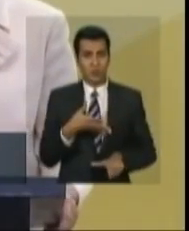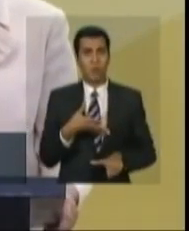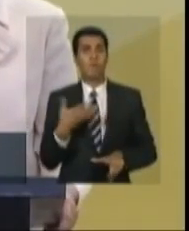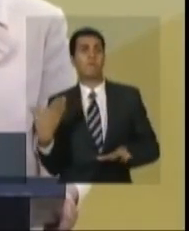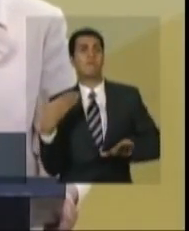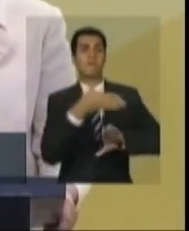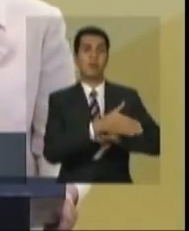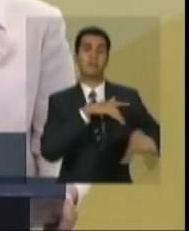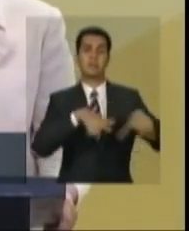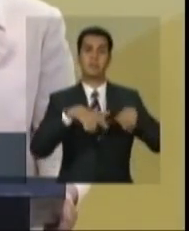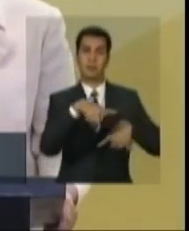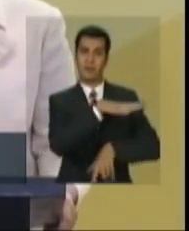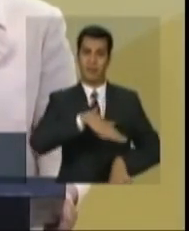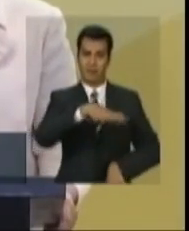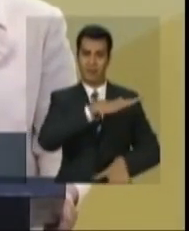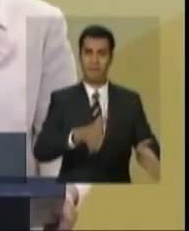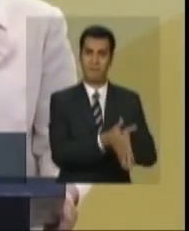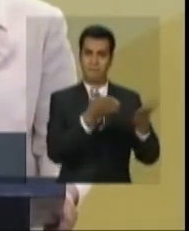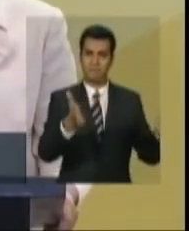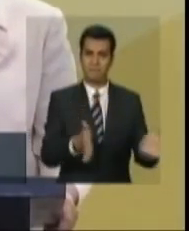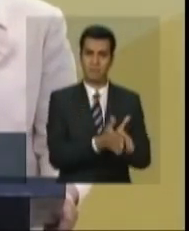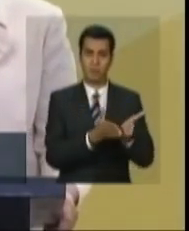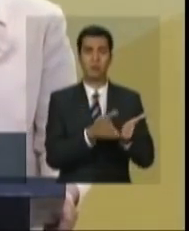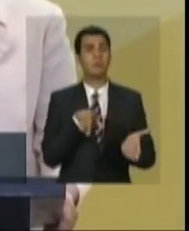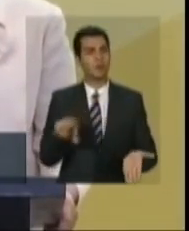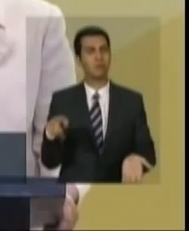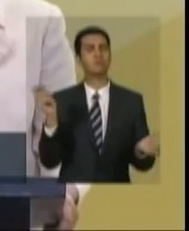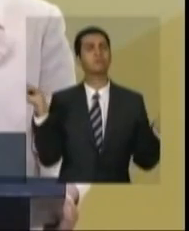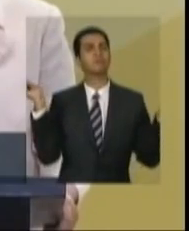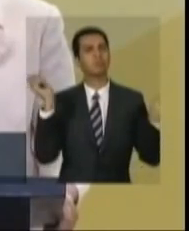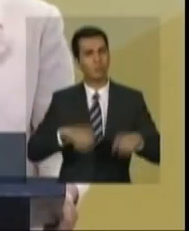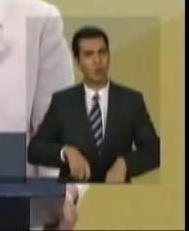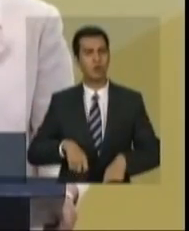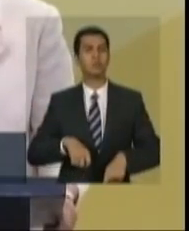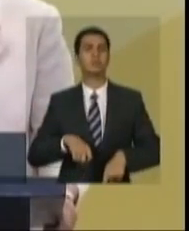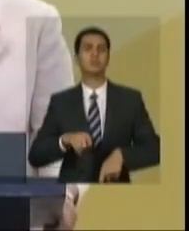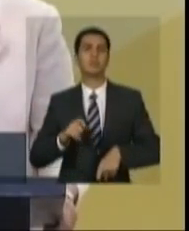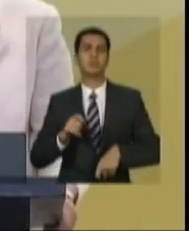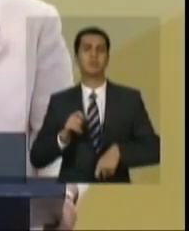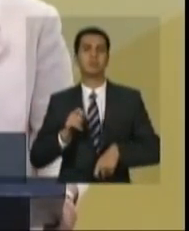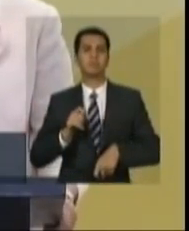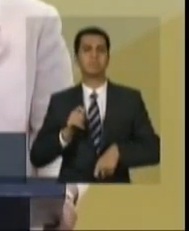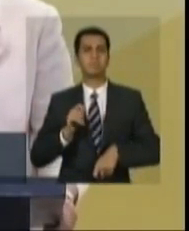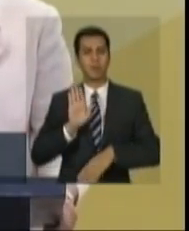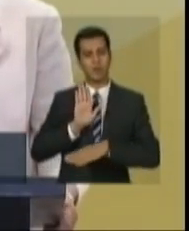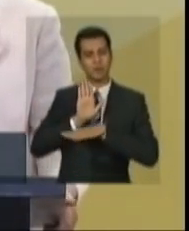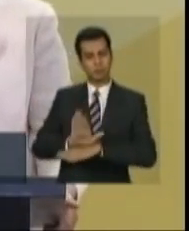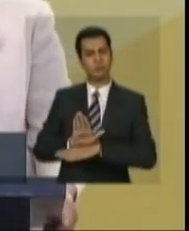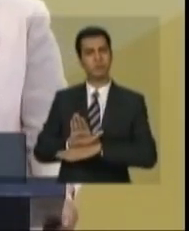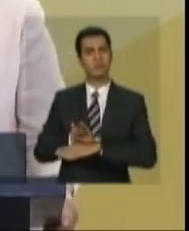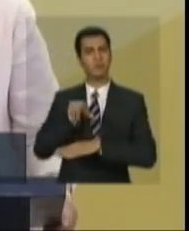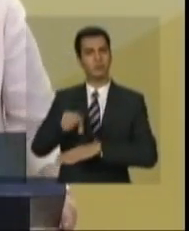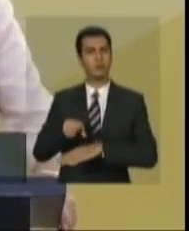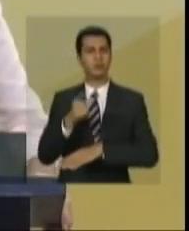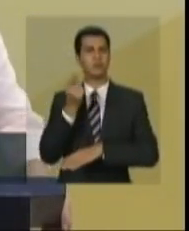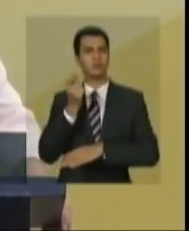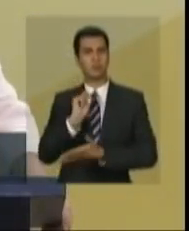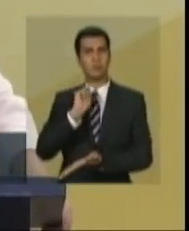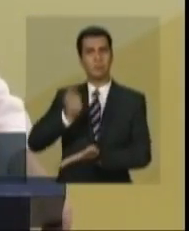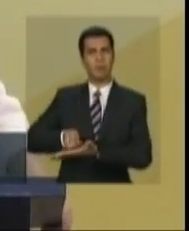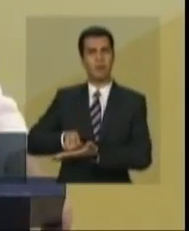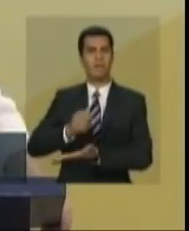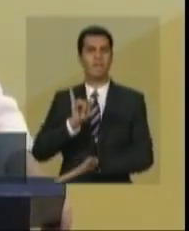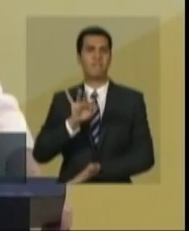pobreza terão vantagens para quitar se tiverem o seu crédito estudantil. Daremos